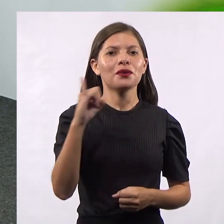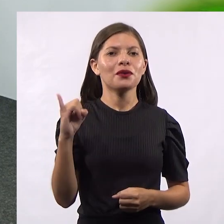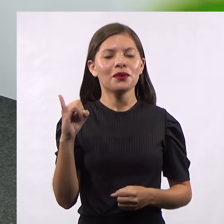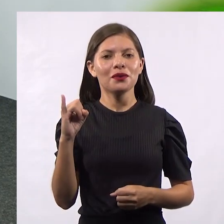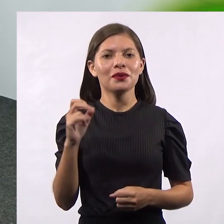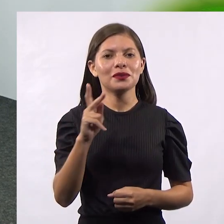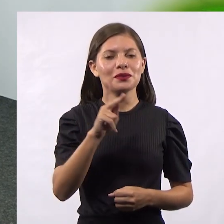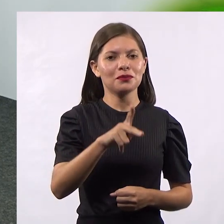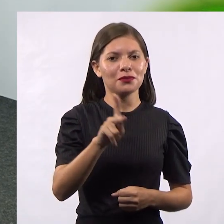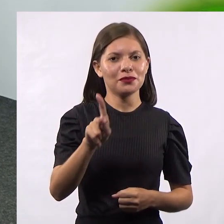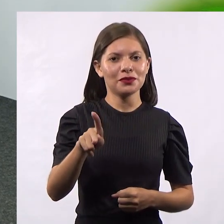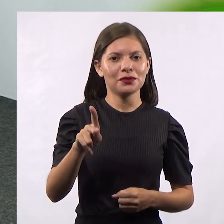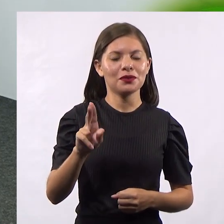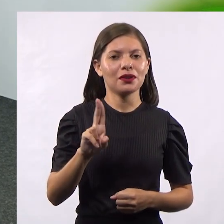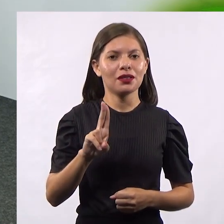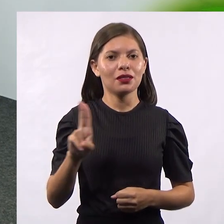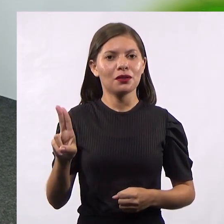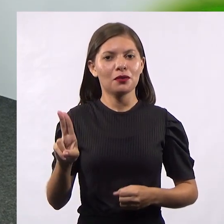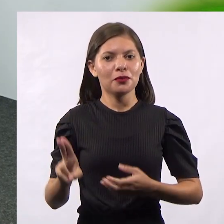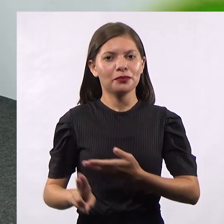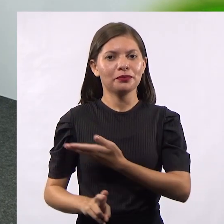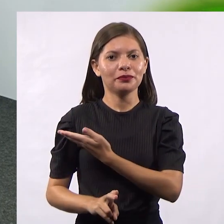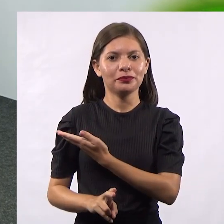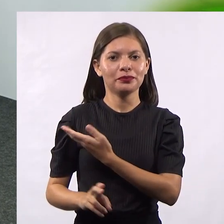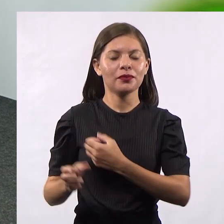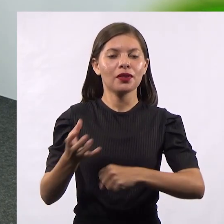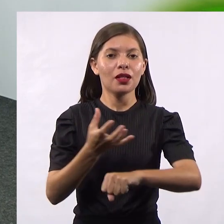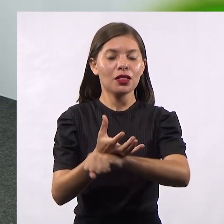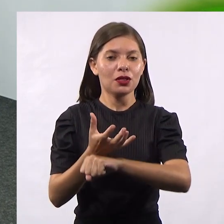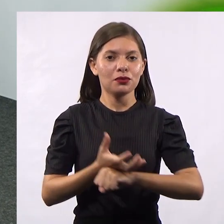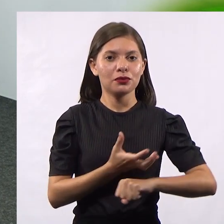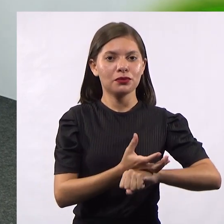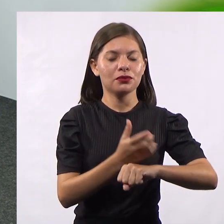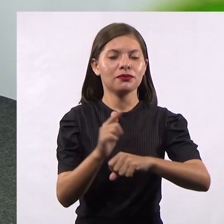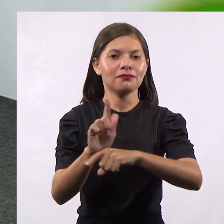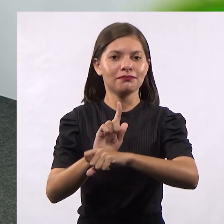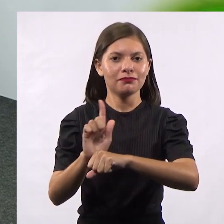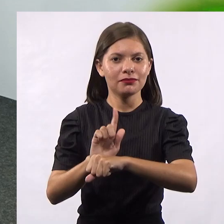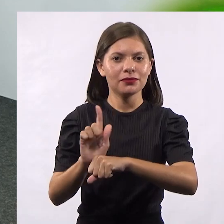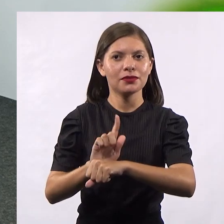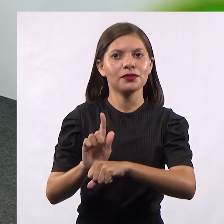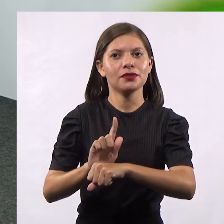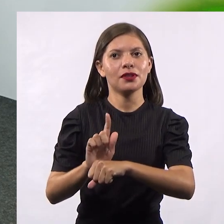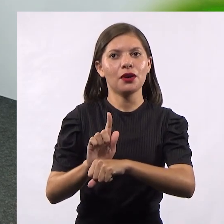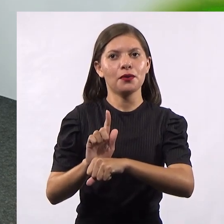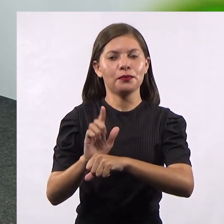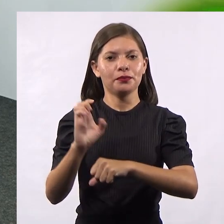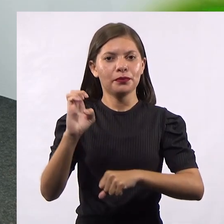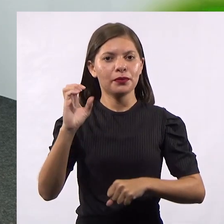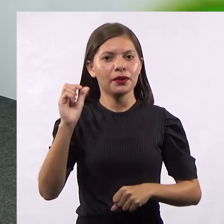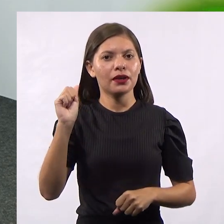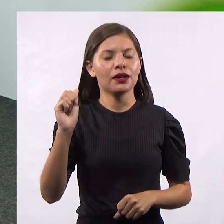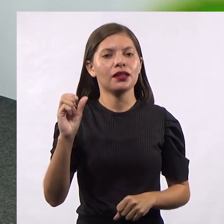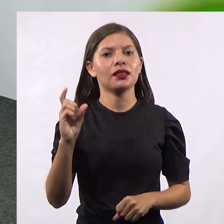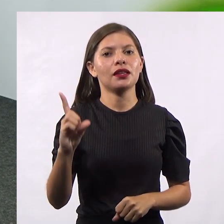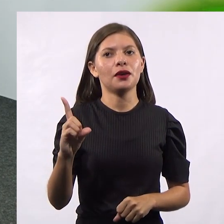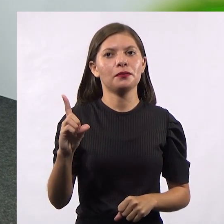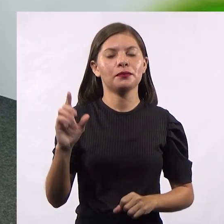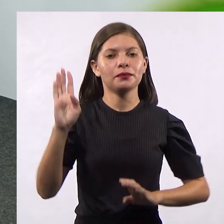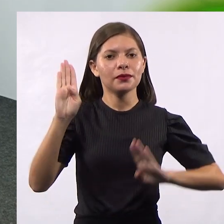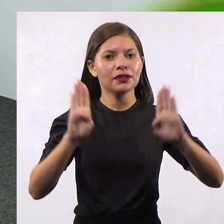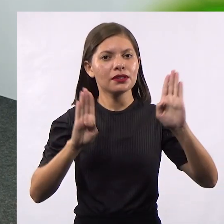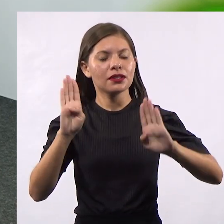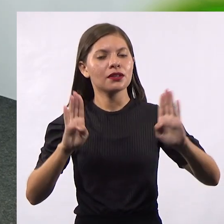Olá, eu sou a professora Natasha Alexandrino, do curso de Gestão Pública EAD, disciplina Licitações e Contratos